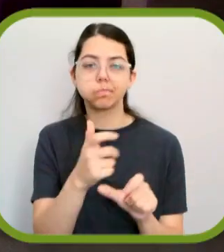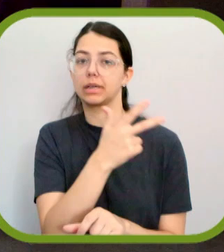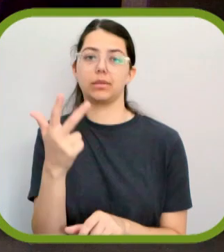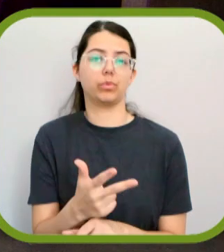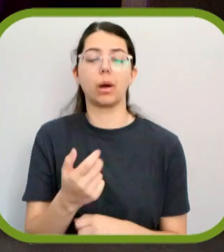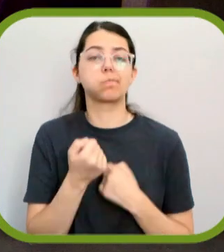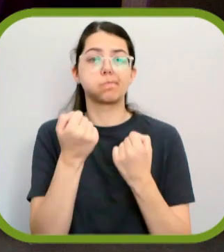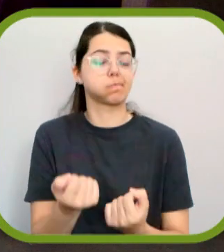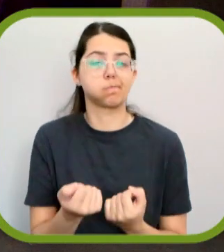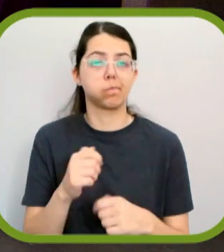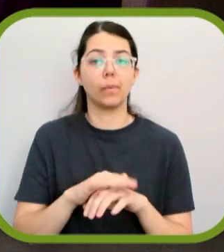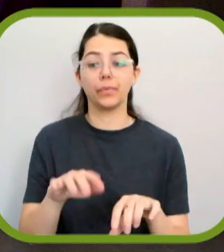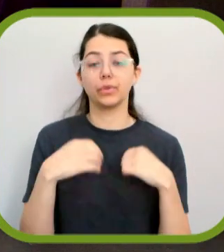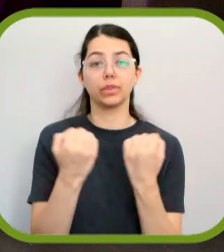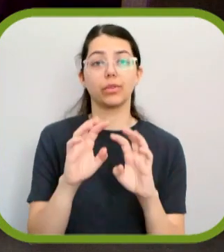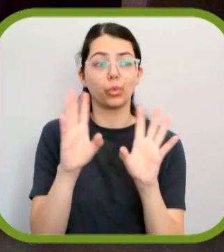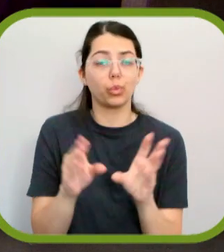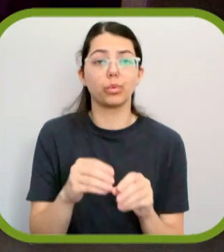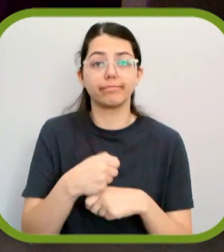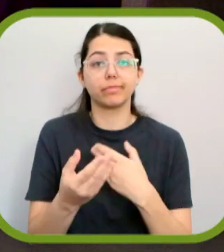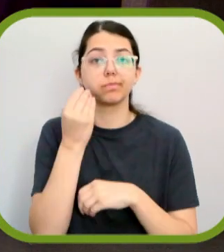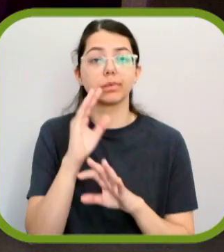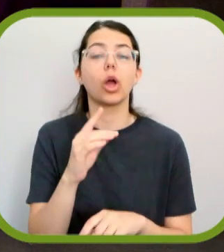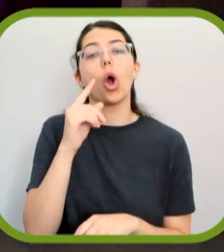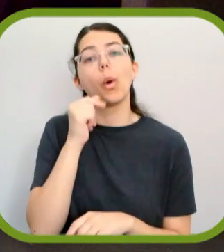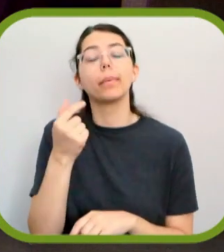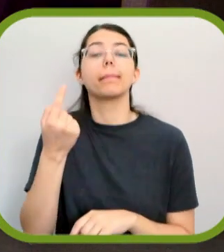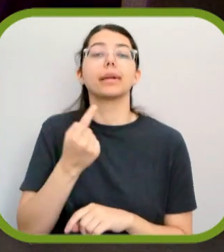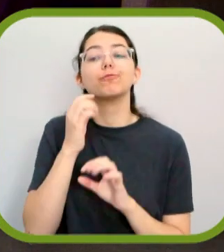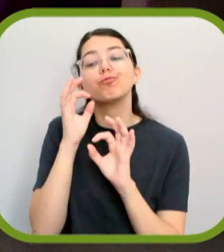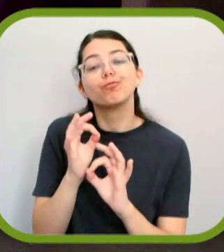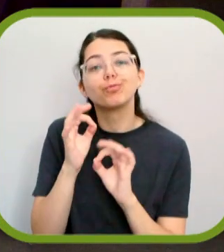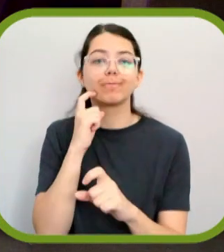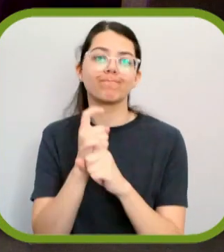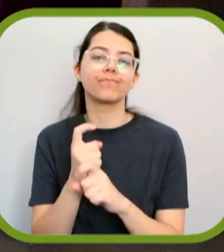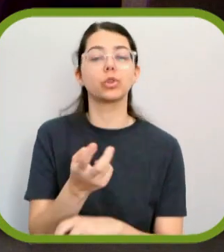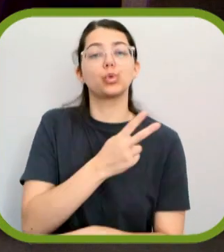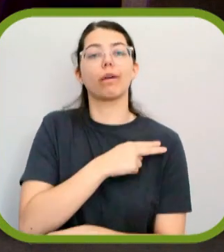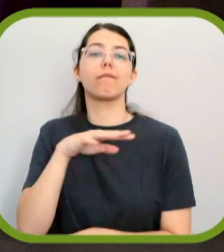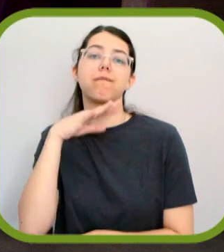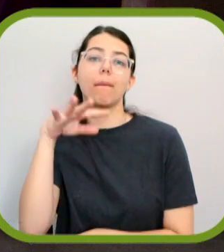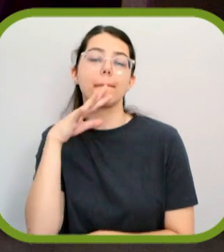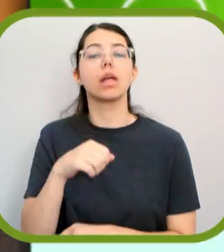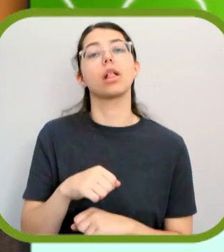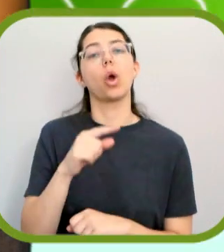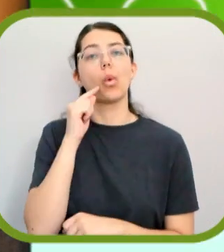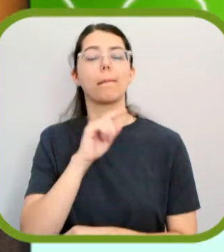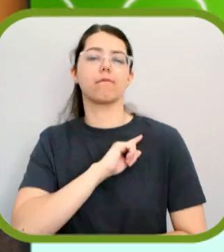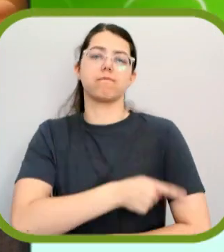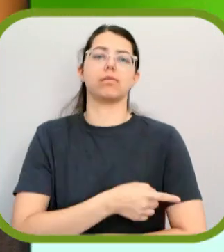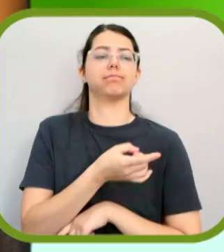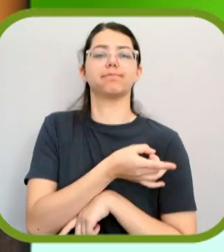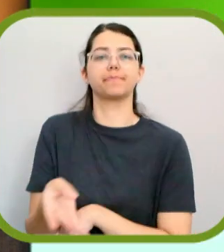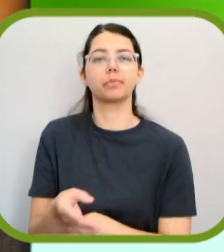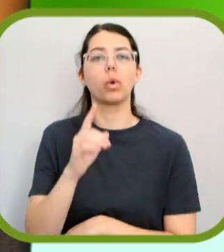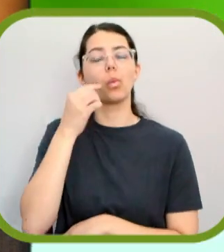conseguiriam controlar a 100%, porque toda a sociedade é feita desta maneira, que o homem tem que tomar conta, o homem tem que ser o chefe de família, o homem